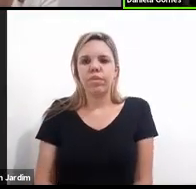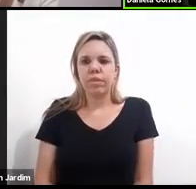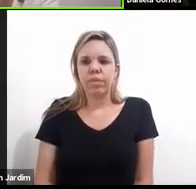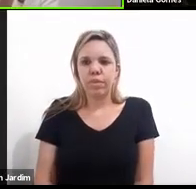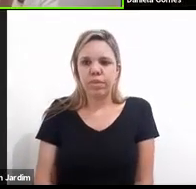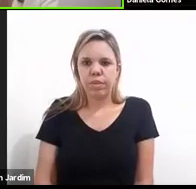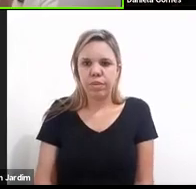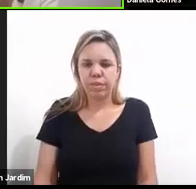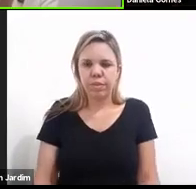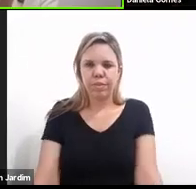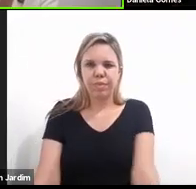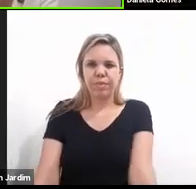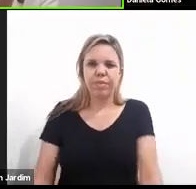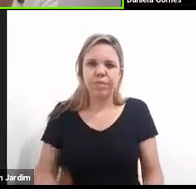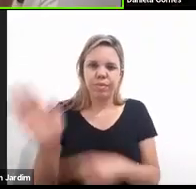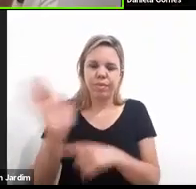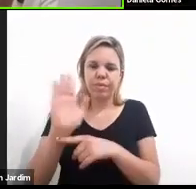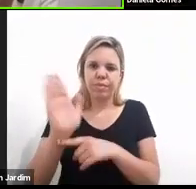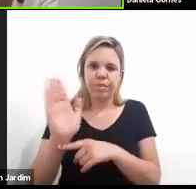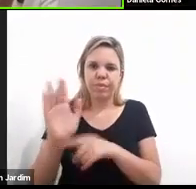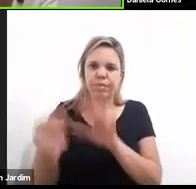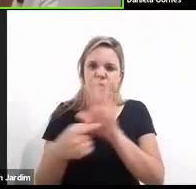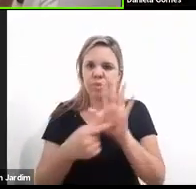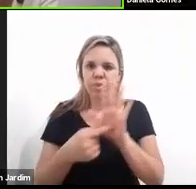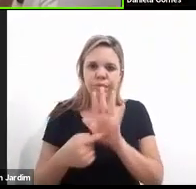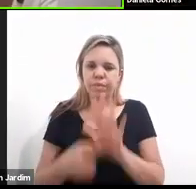Vou colocar o vídeo aqui.